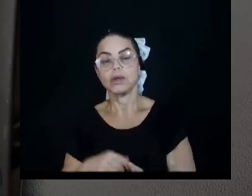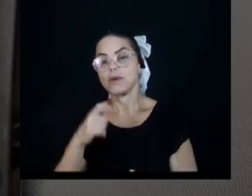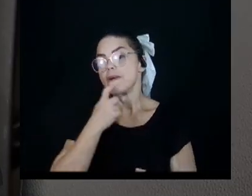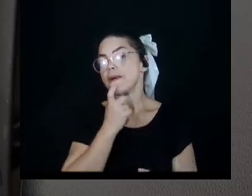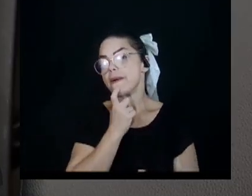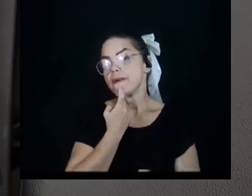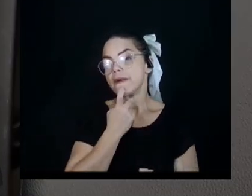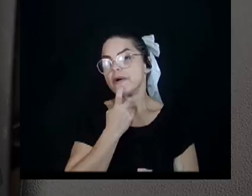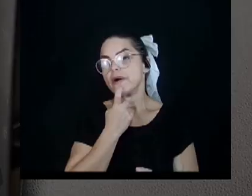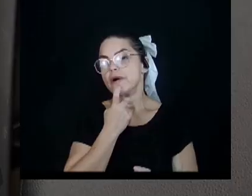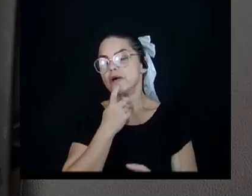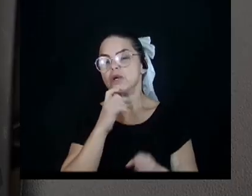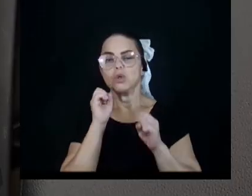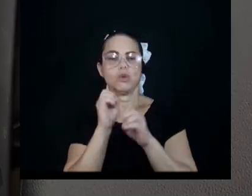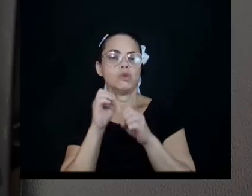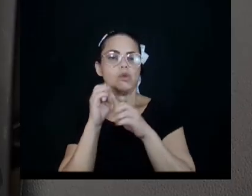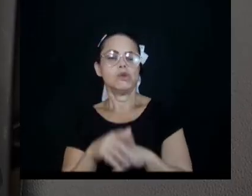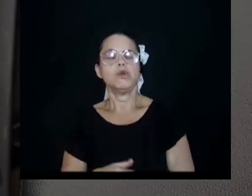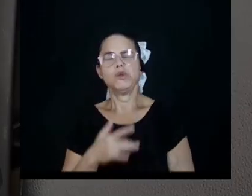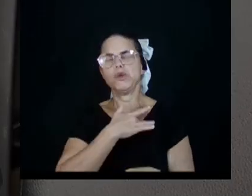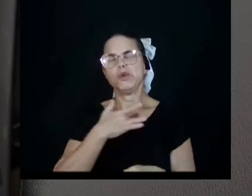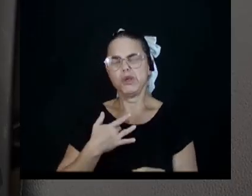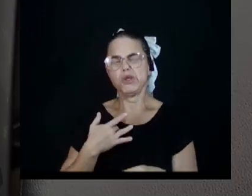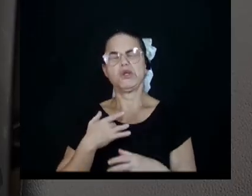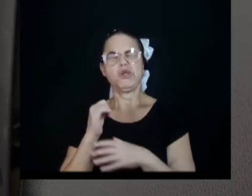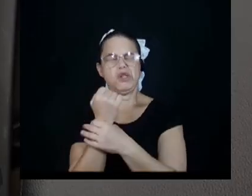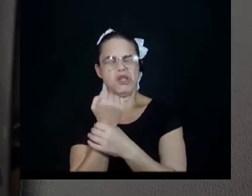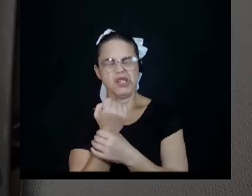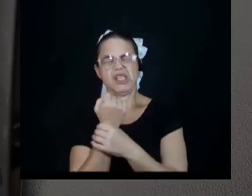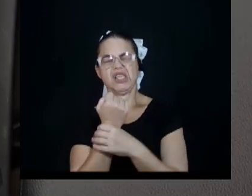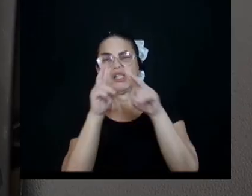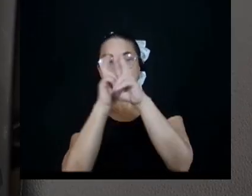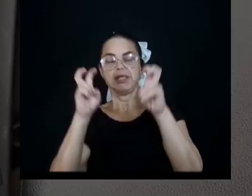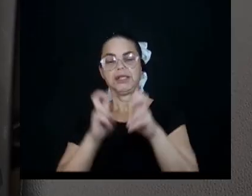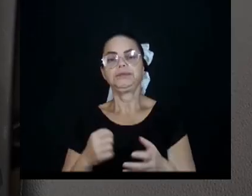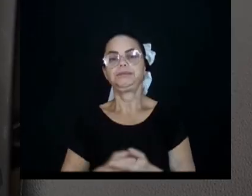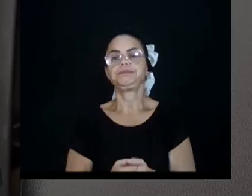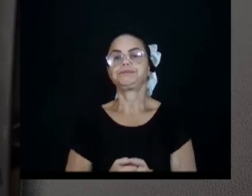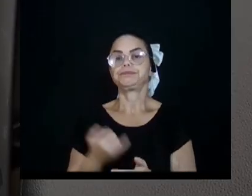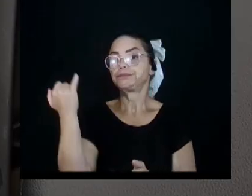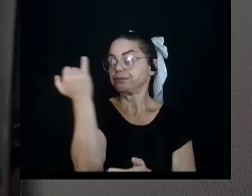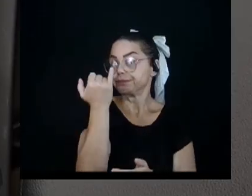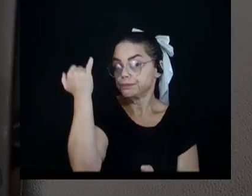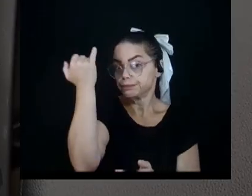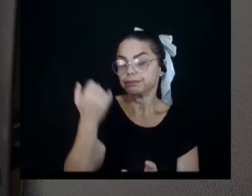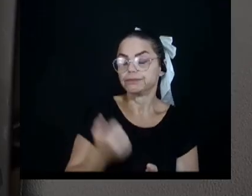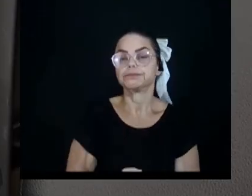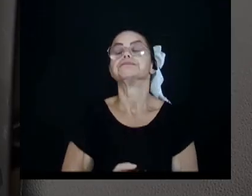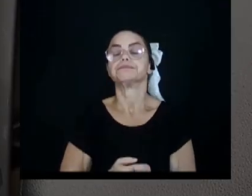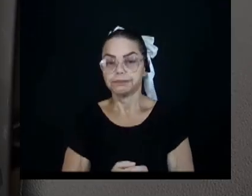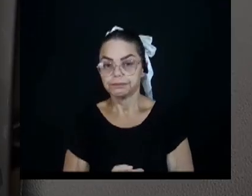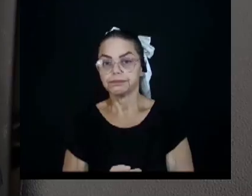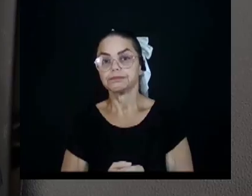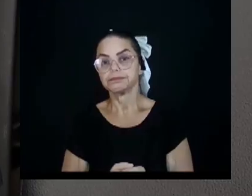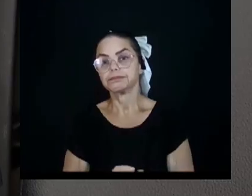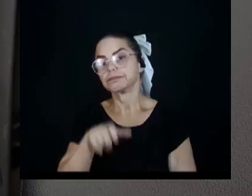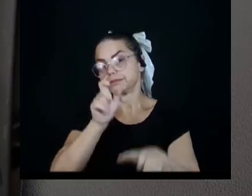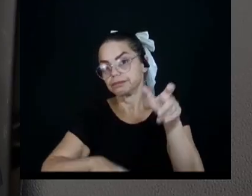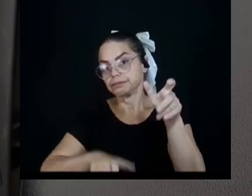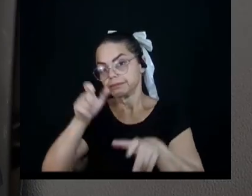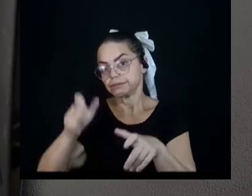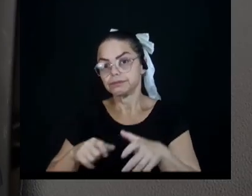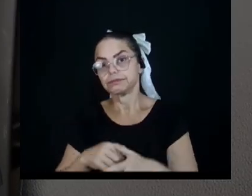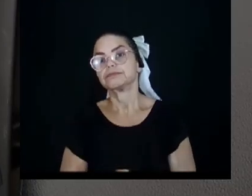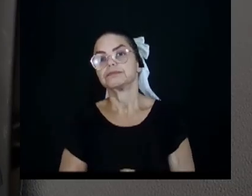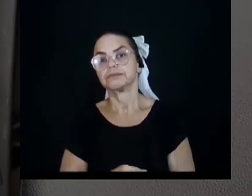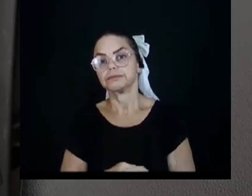é a saúde, é a segurança, são temas que são muito gritantes, né, que as pessoas sentem